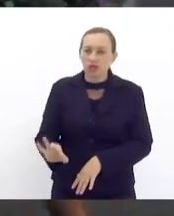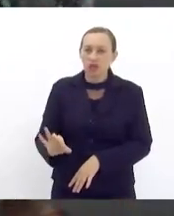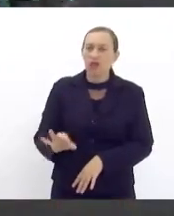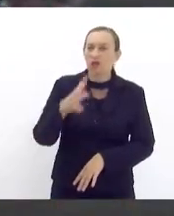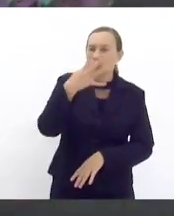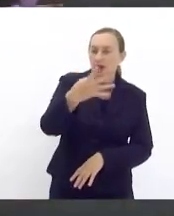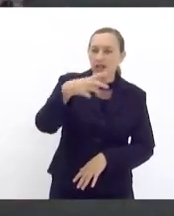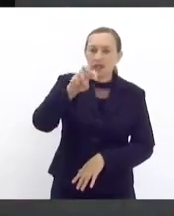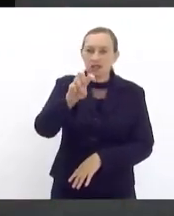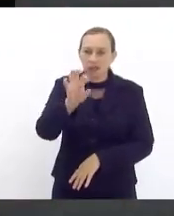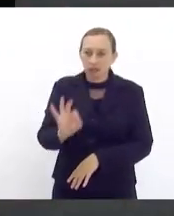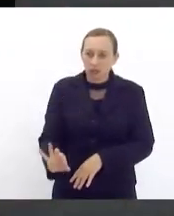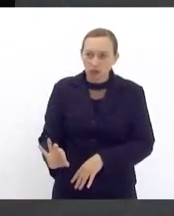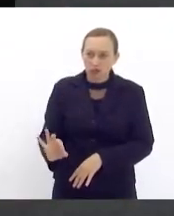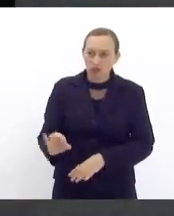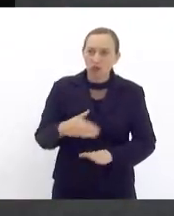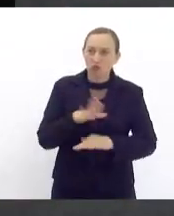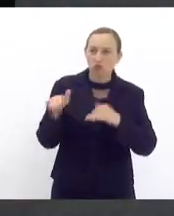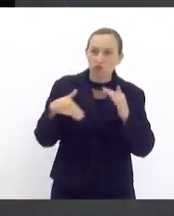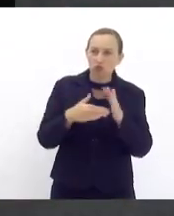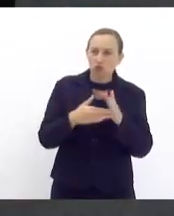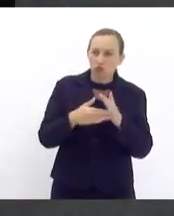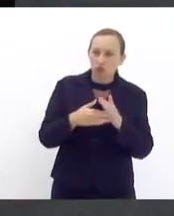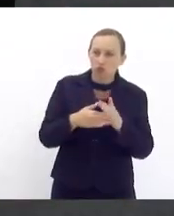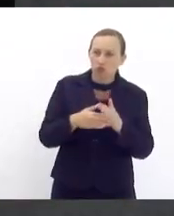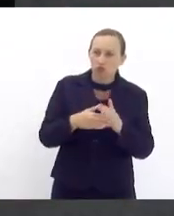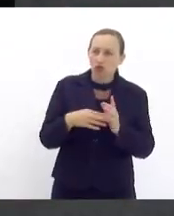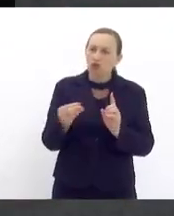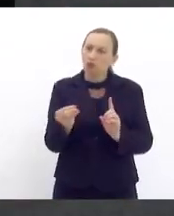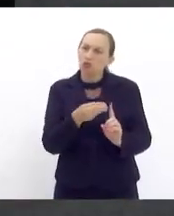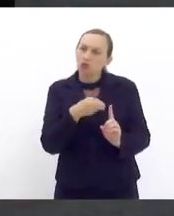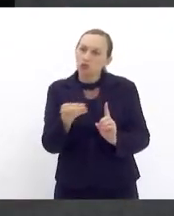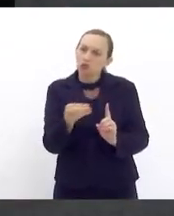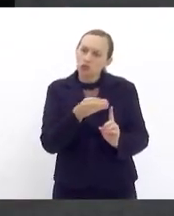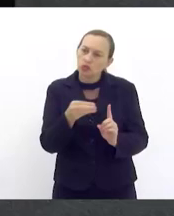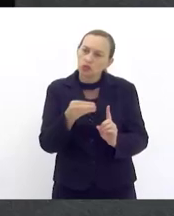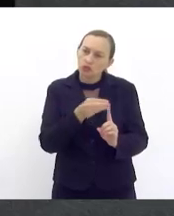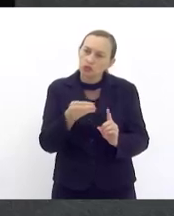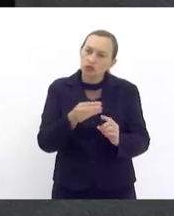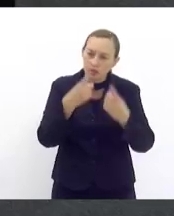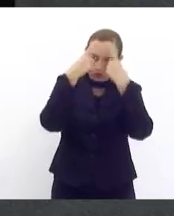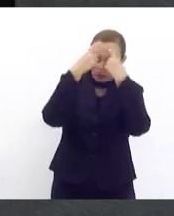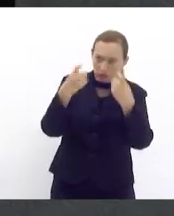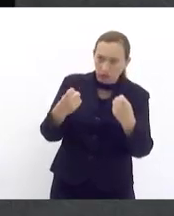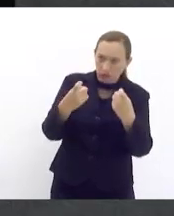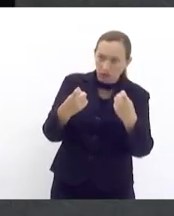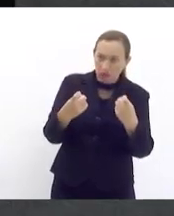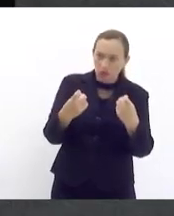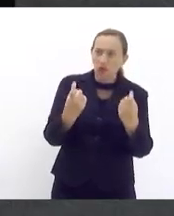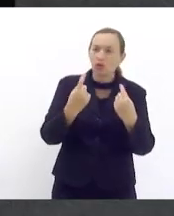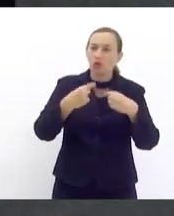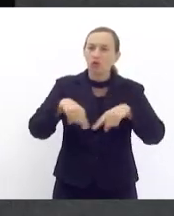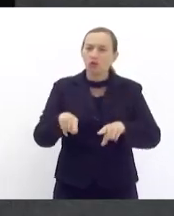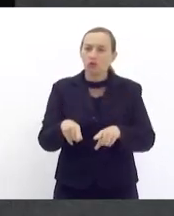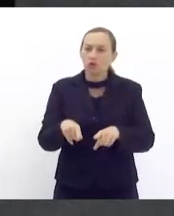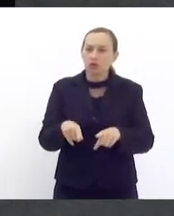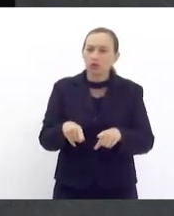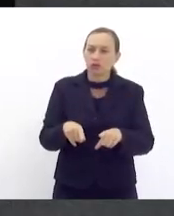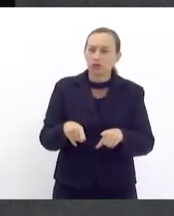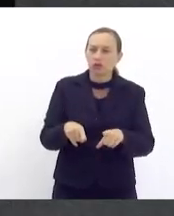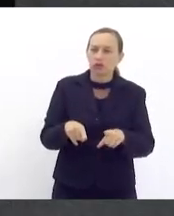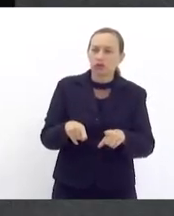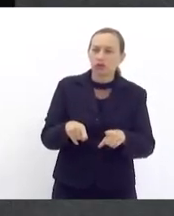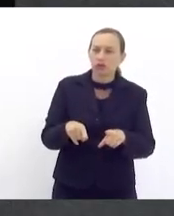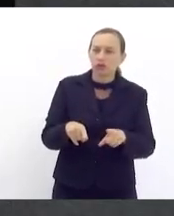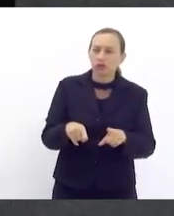45% do total dos casos de vulnerabilidade e de violências cometidas contra as partientes